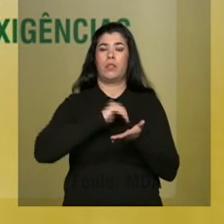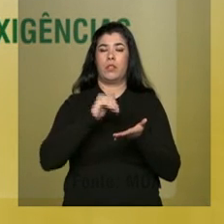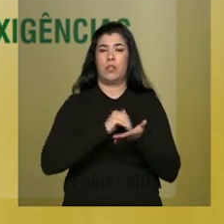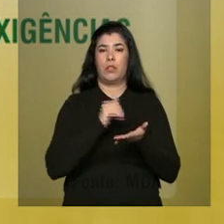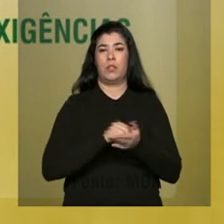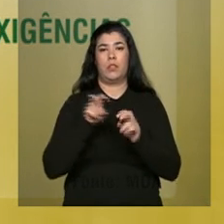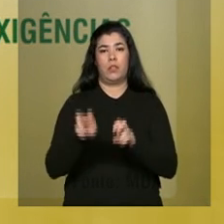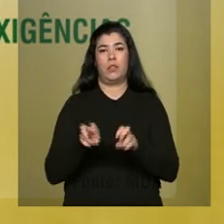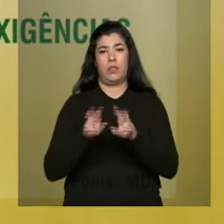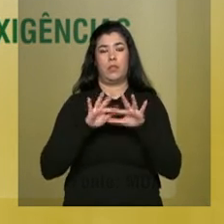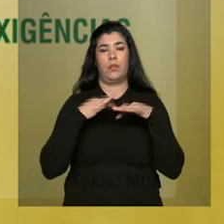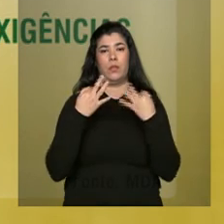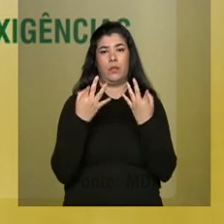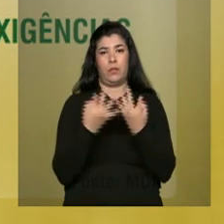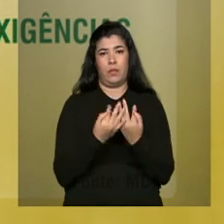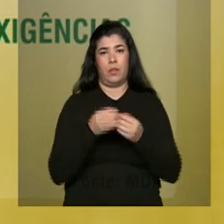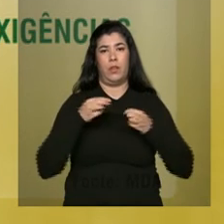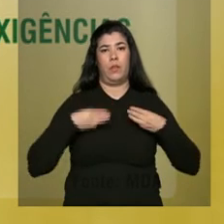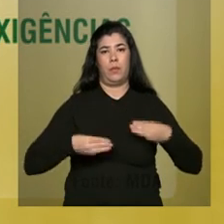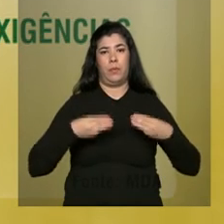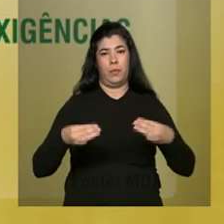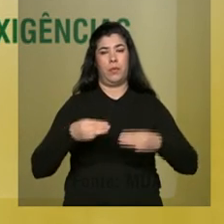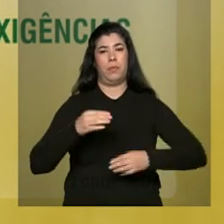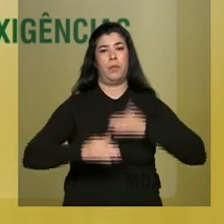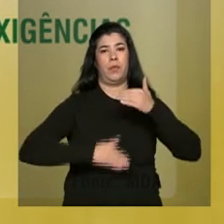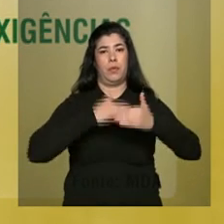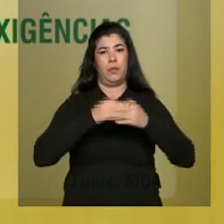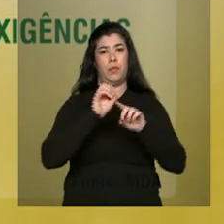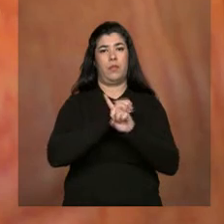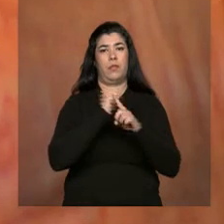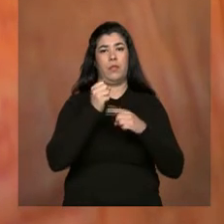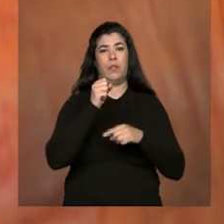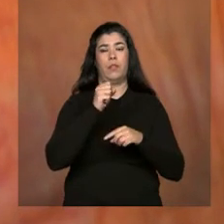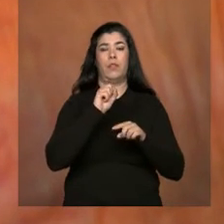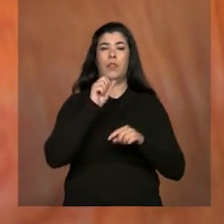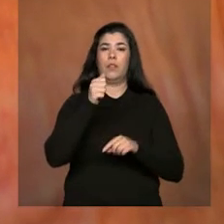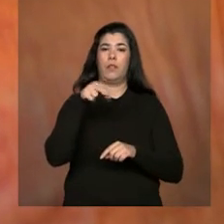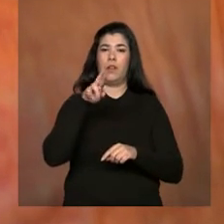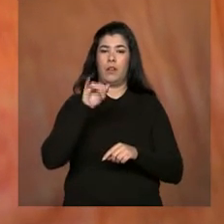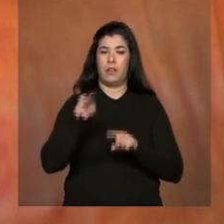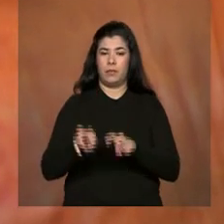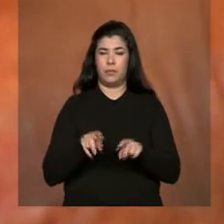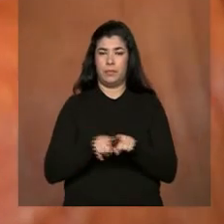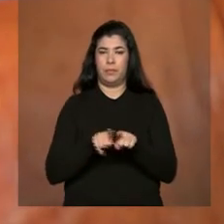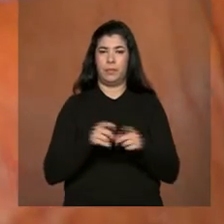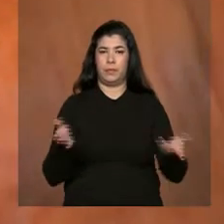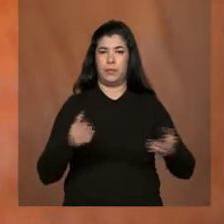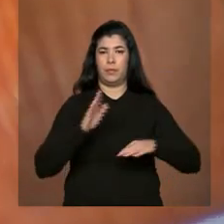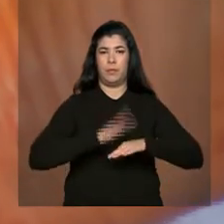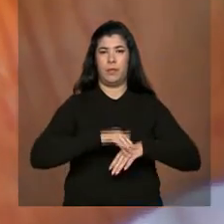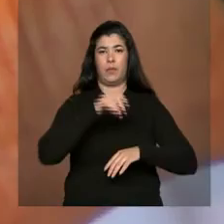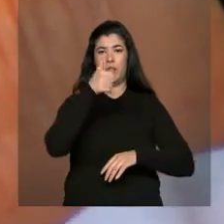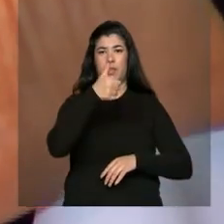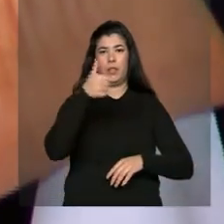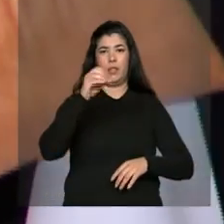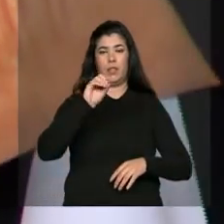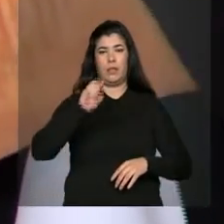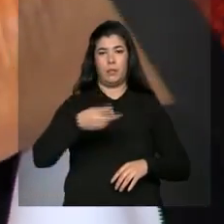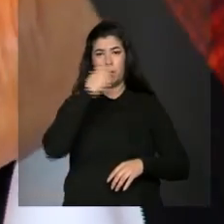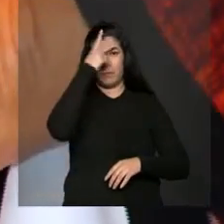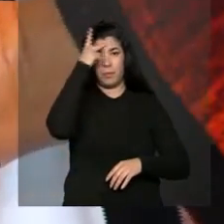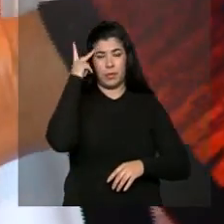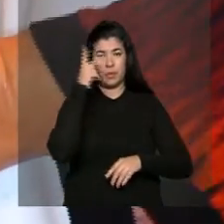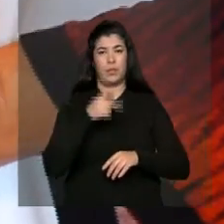de Agricultura Familiar do Ministério do Desenvolvimento Agrário. Hoje, mais de 110 mil produtores têm o selo